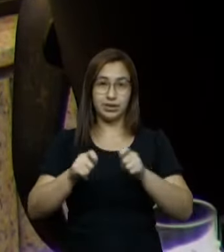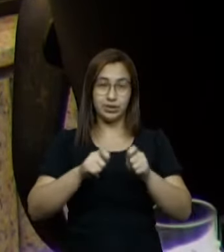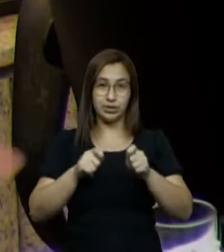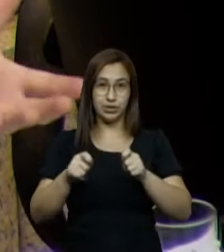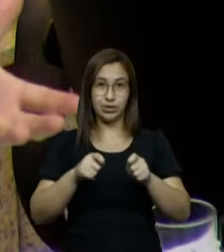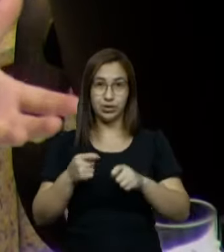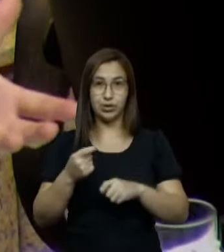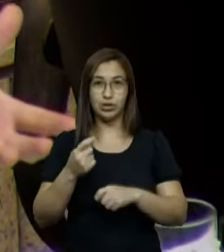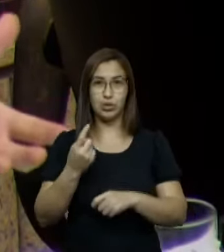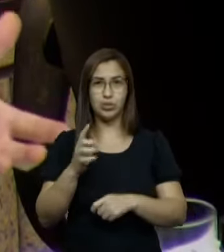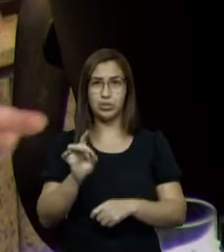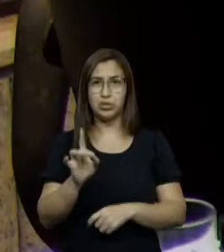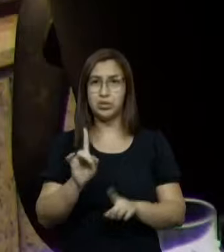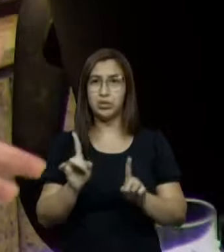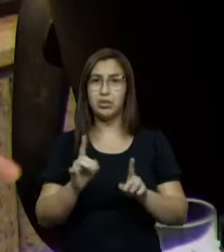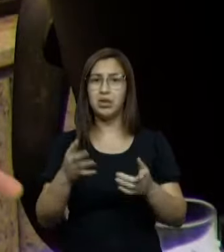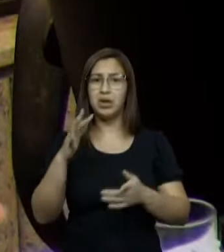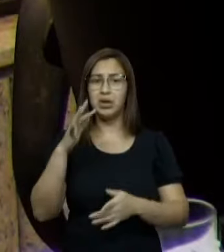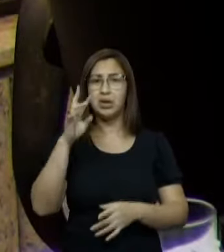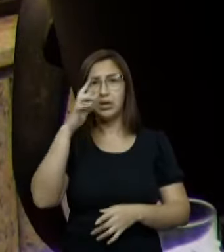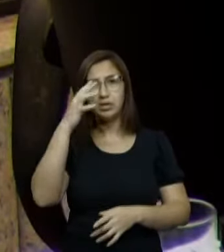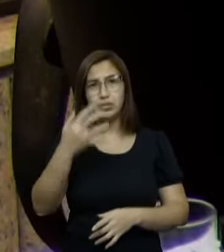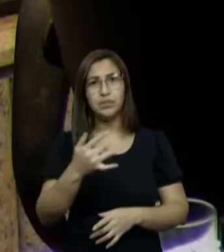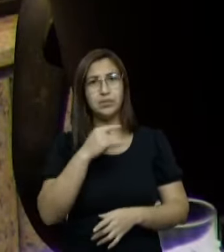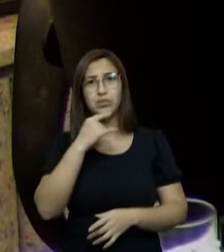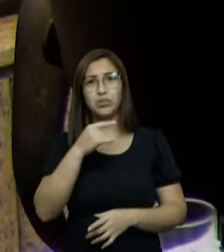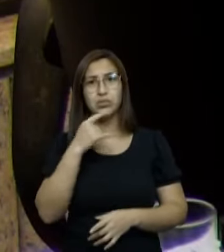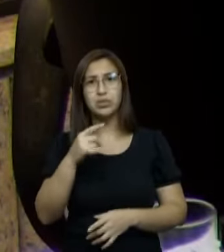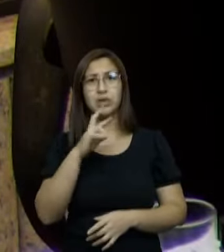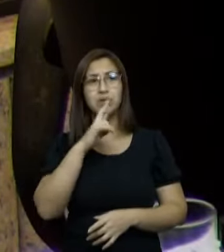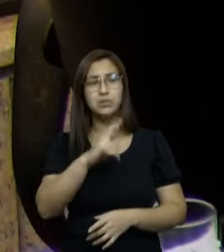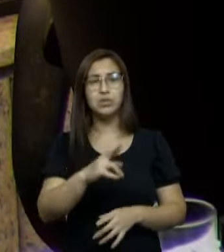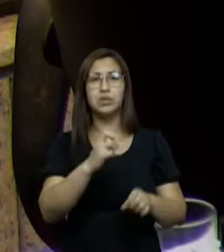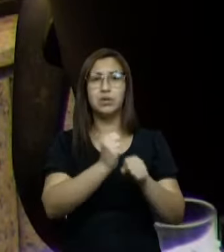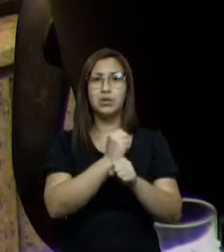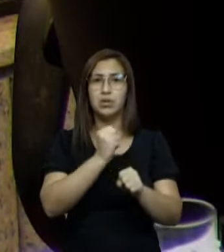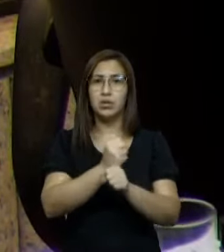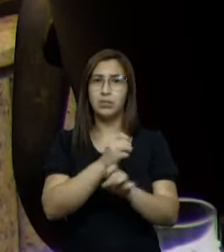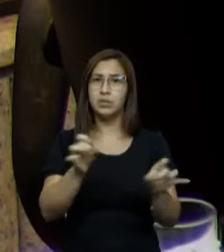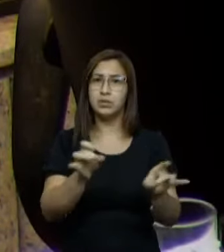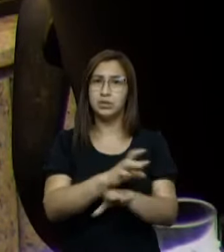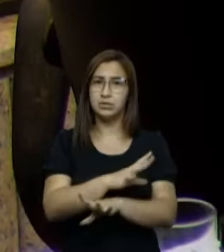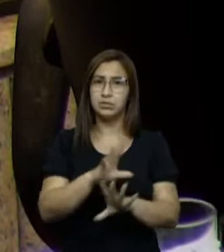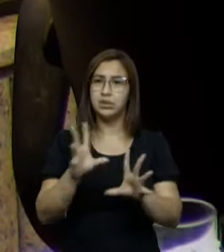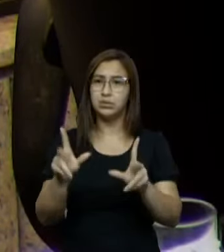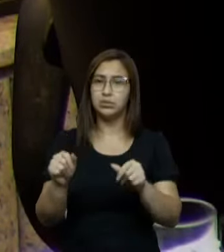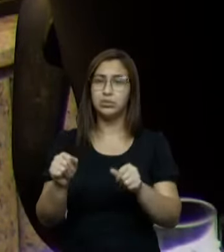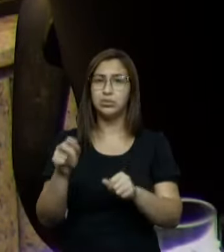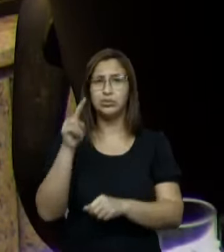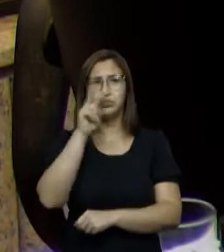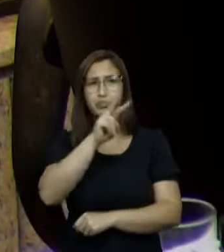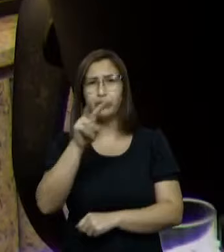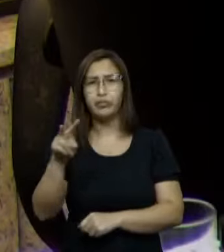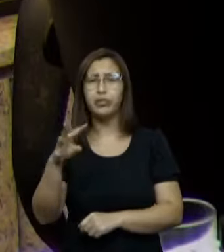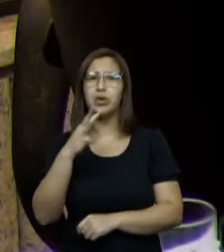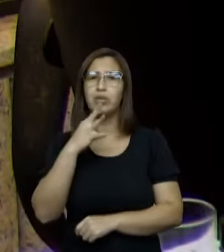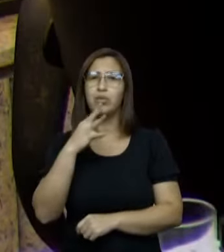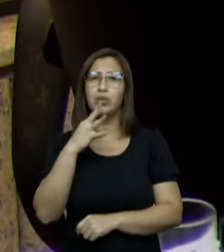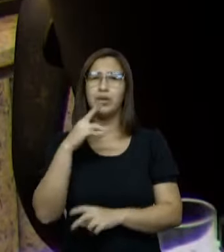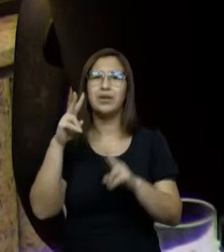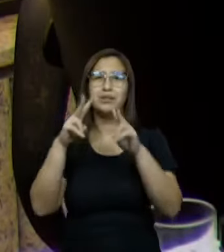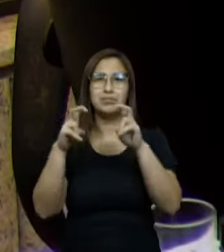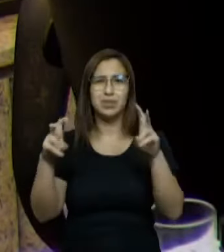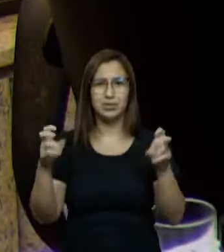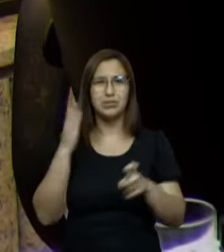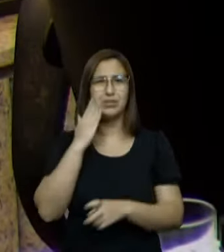dar solução para esse tipo de coisa, para uma obra que está ali à vista de todos. Quem conhece Florianópolis sabe do colégio que